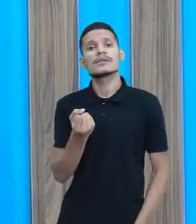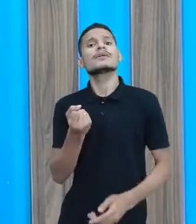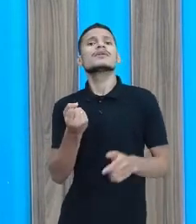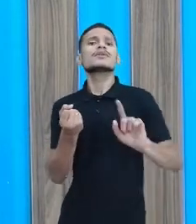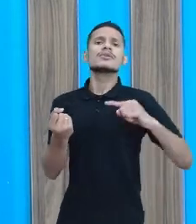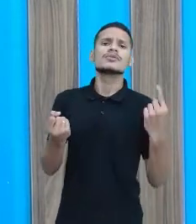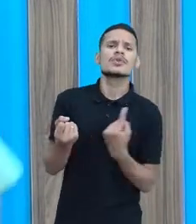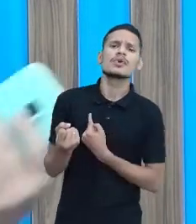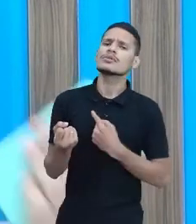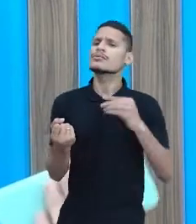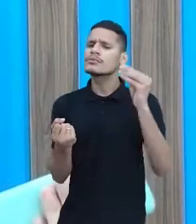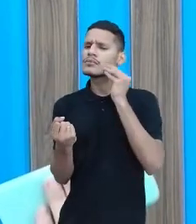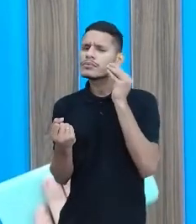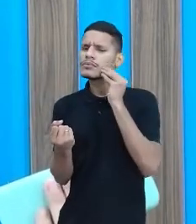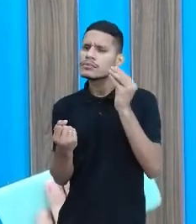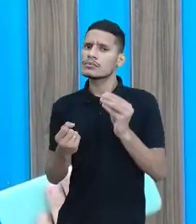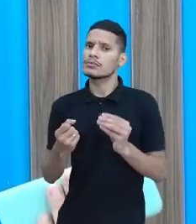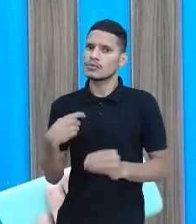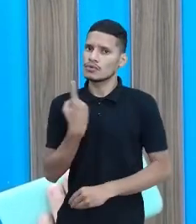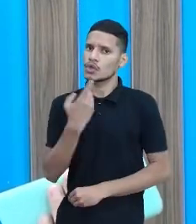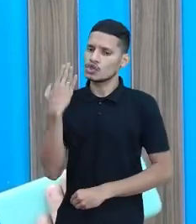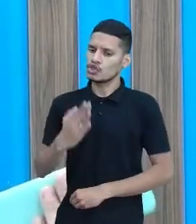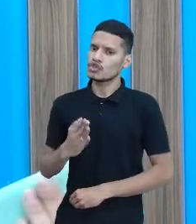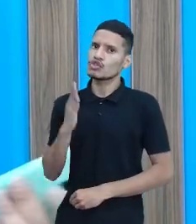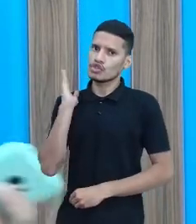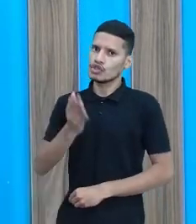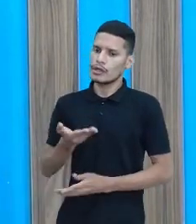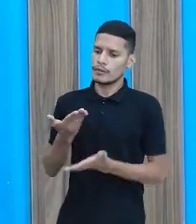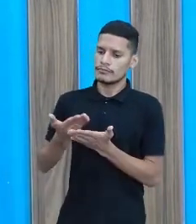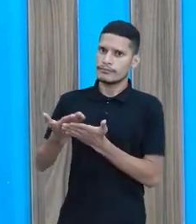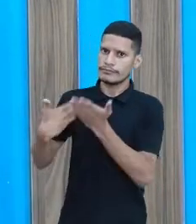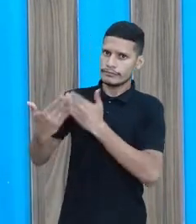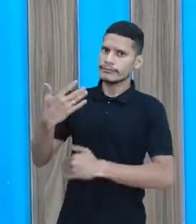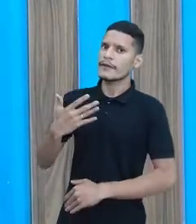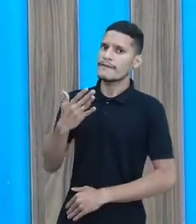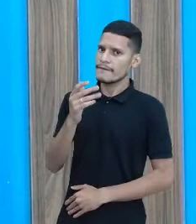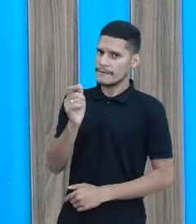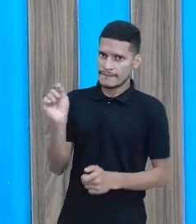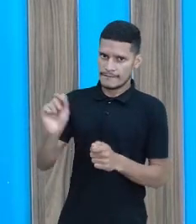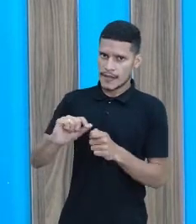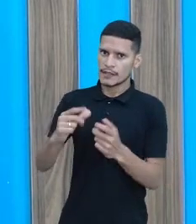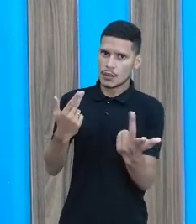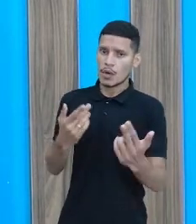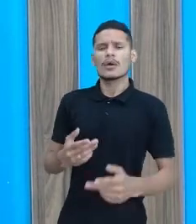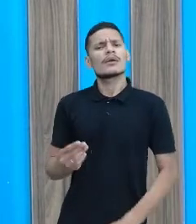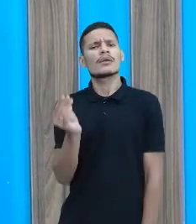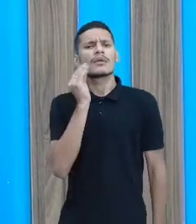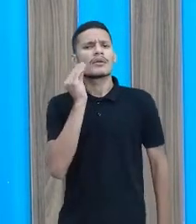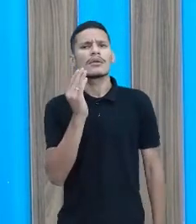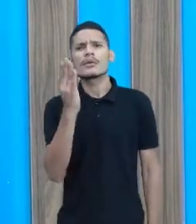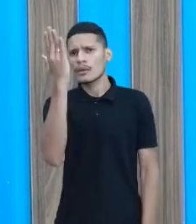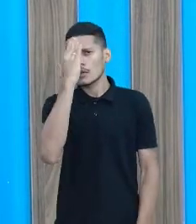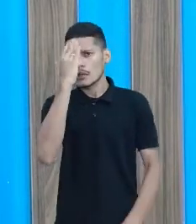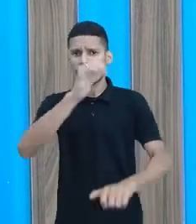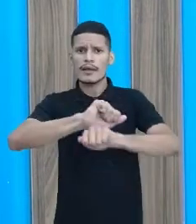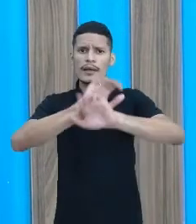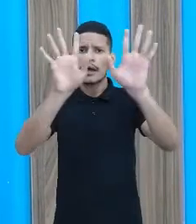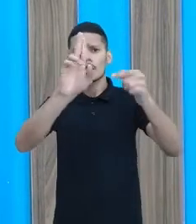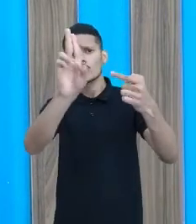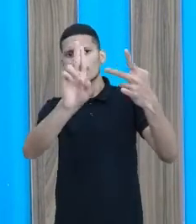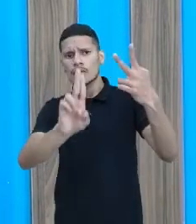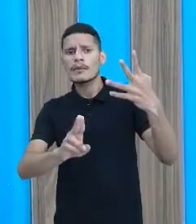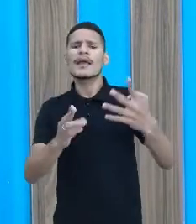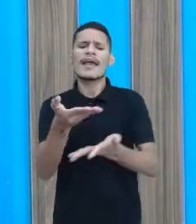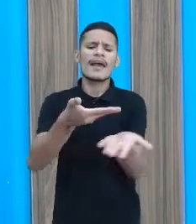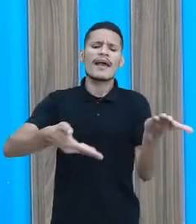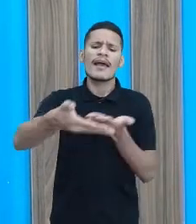vai tentar fazer, como a gente fez nas aulas anteriores, tentar entender a partir do nome, né? Ou seja, relações métricas